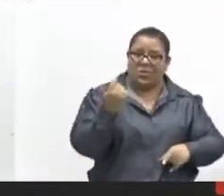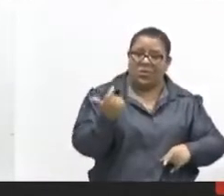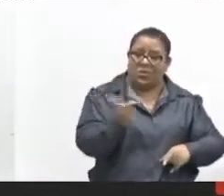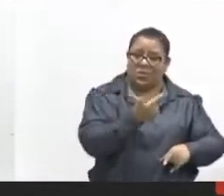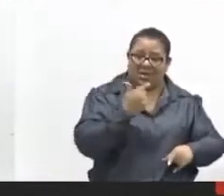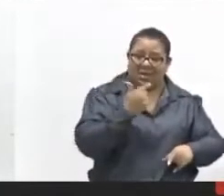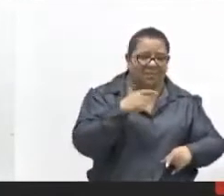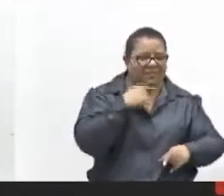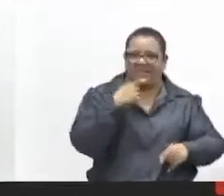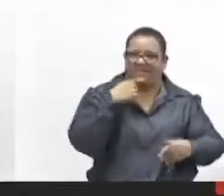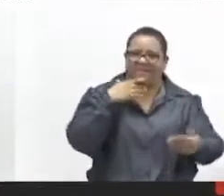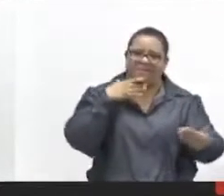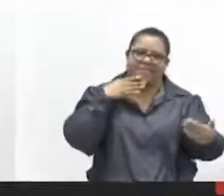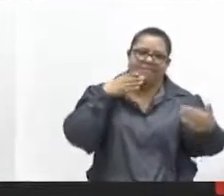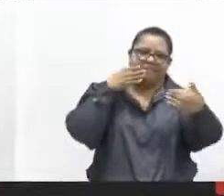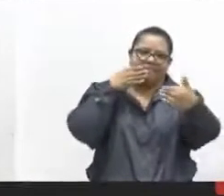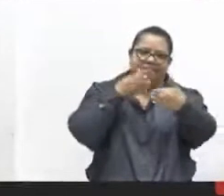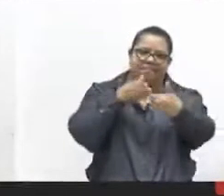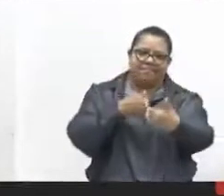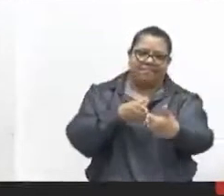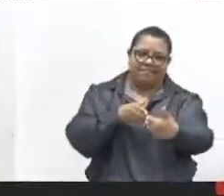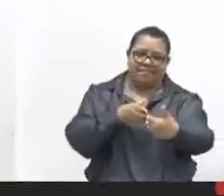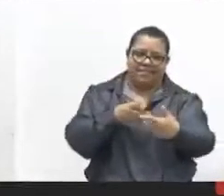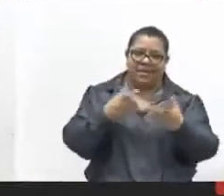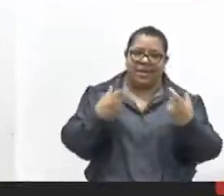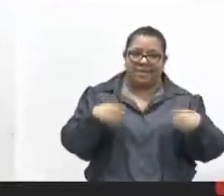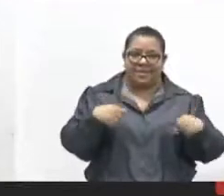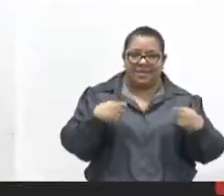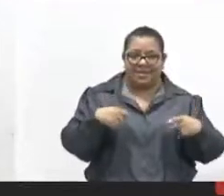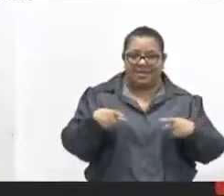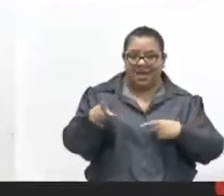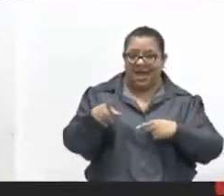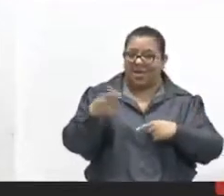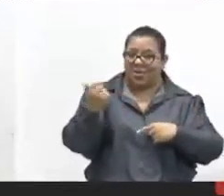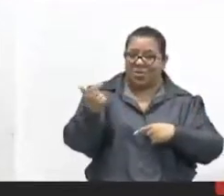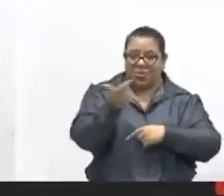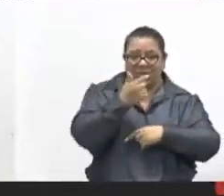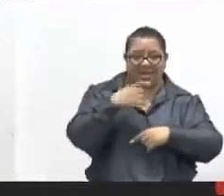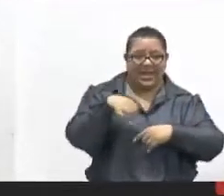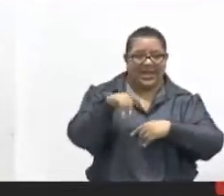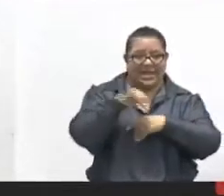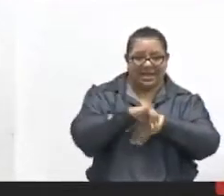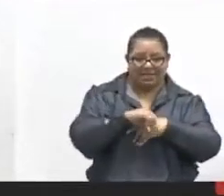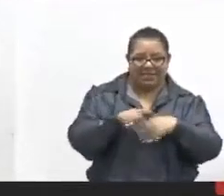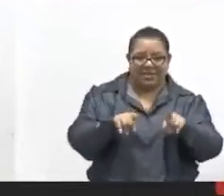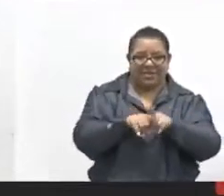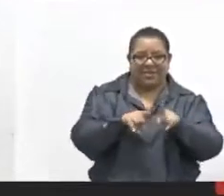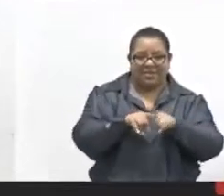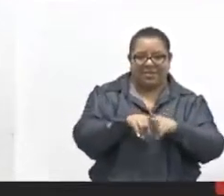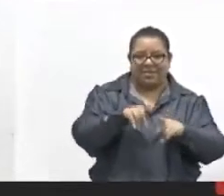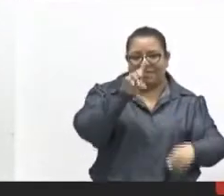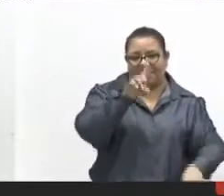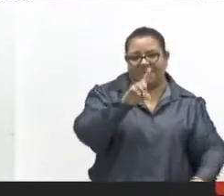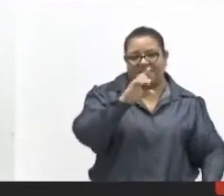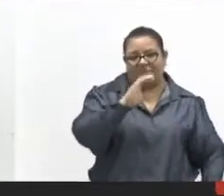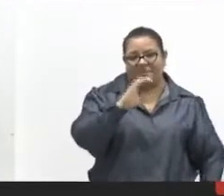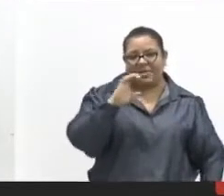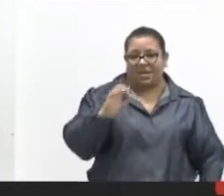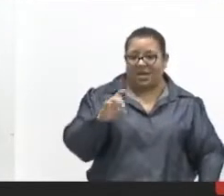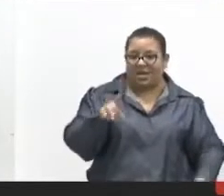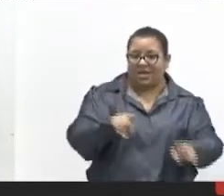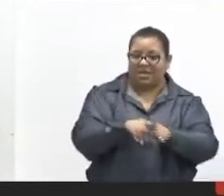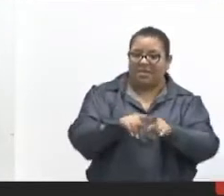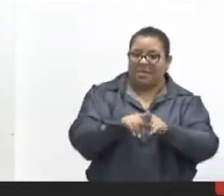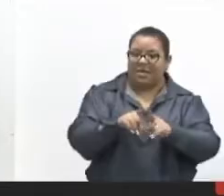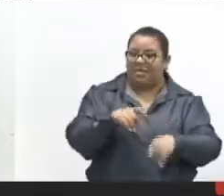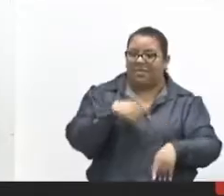consegue chegar no estudante. A universidade que não tem centro acadêmico, que não tem DCE, ela não consegue chegar no estudante. Ela não consegue um